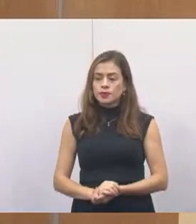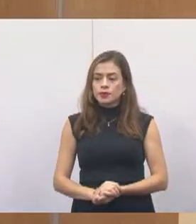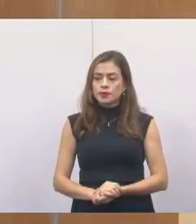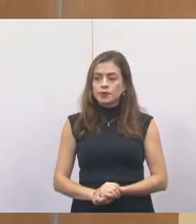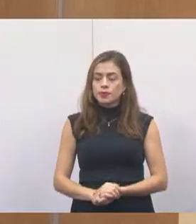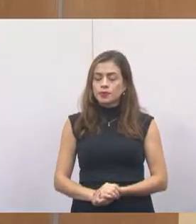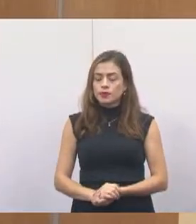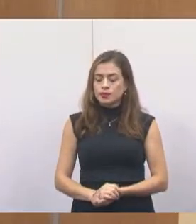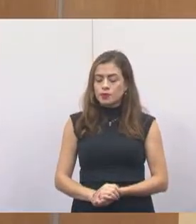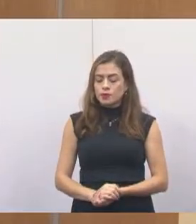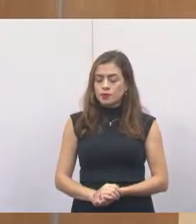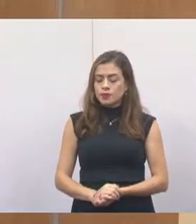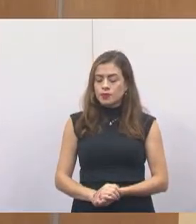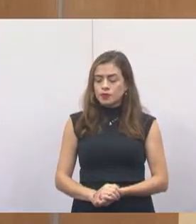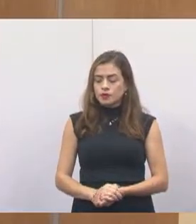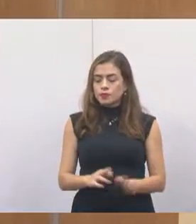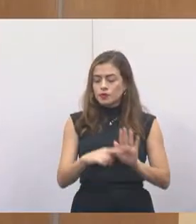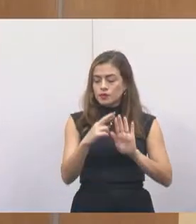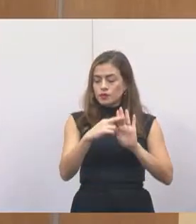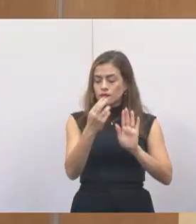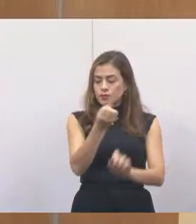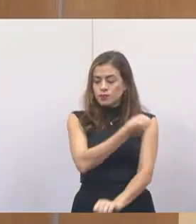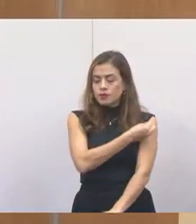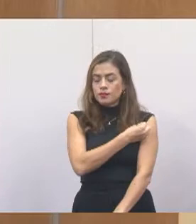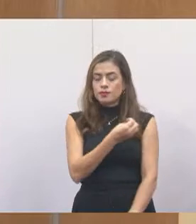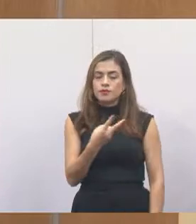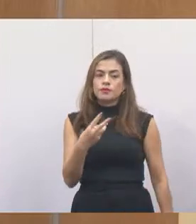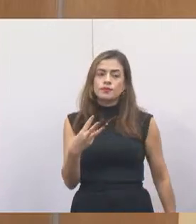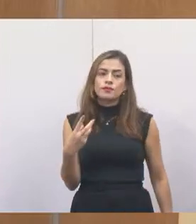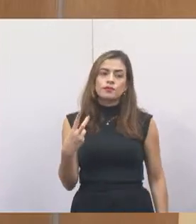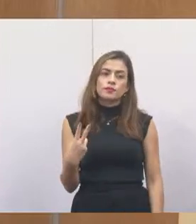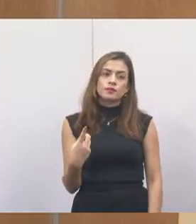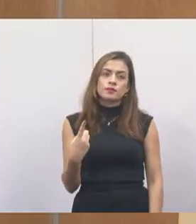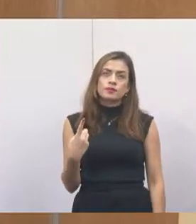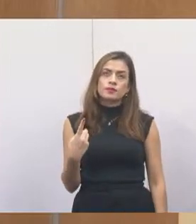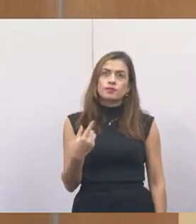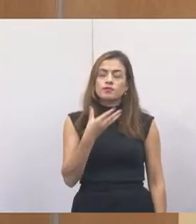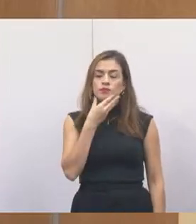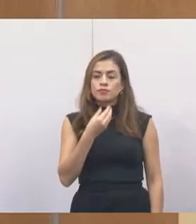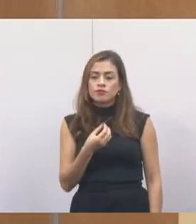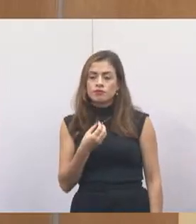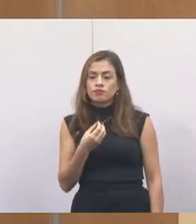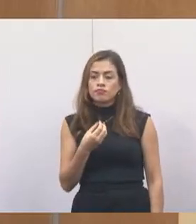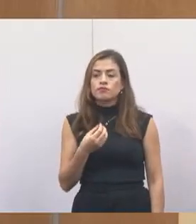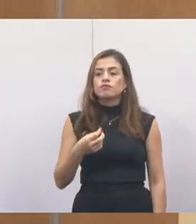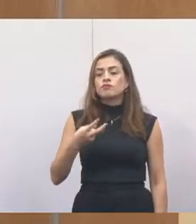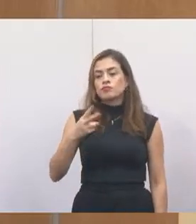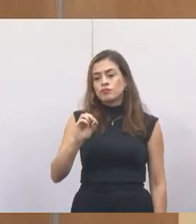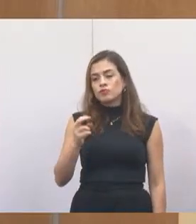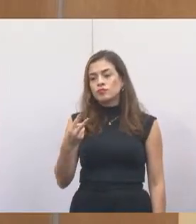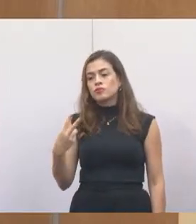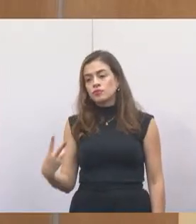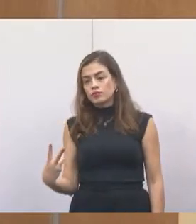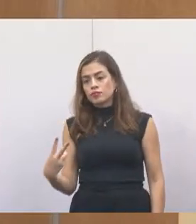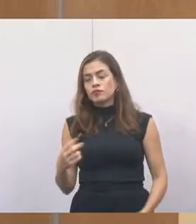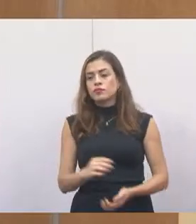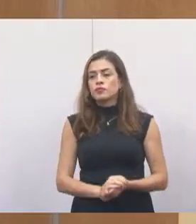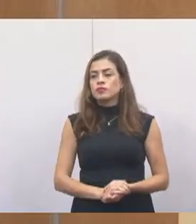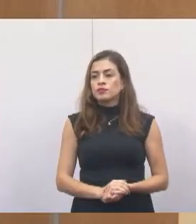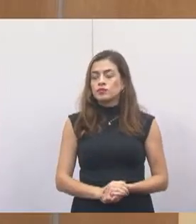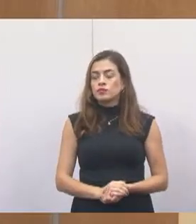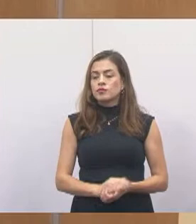Tutelar. Resolução número 231, de 28 de dezembro de 2022, do CONANDA, trouxe